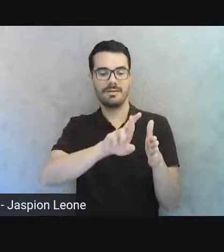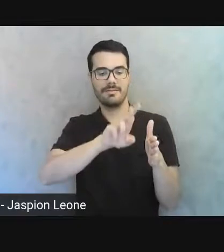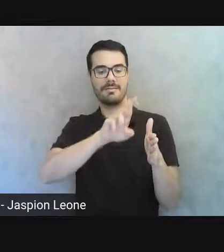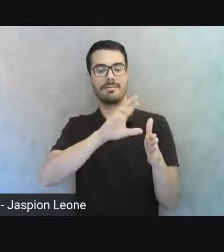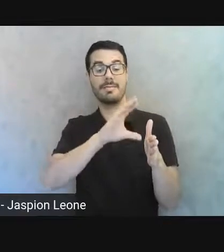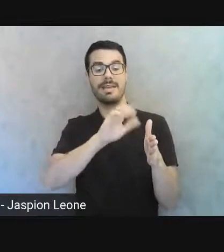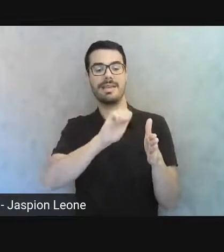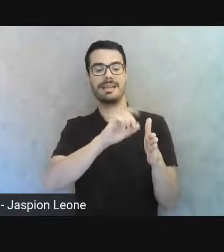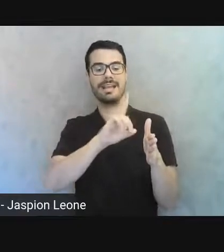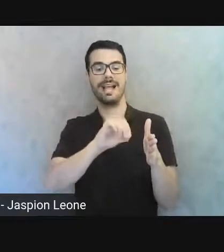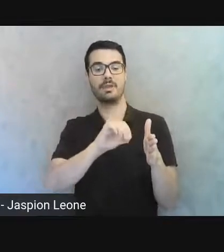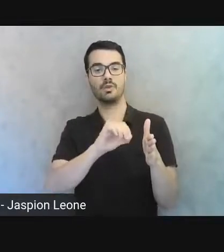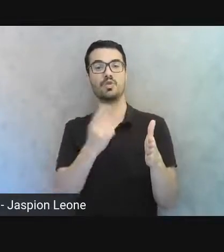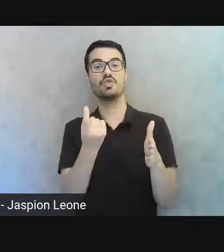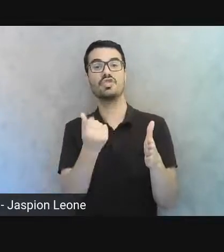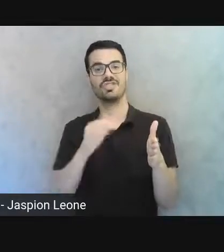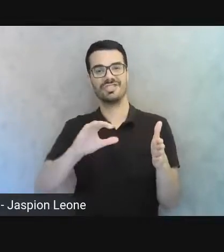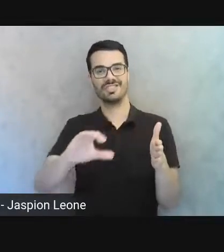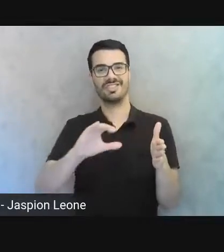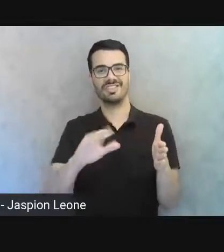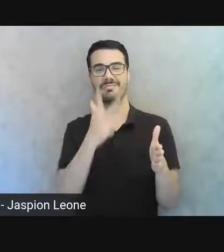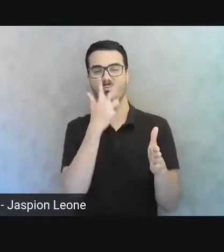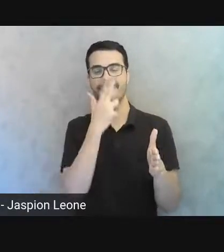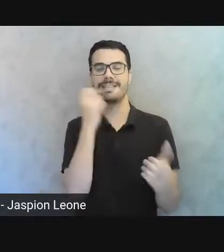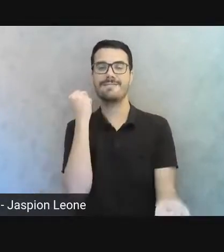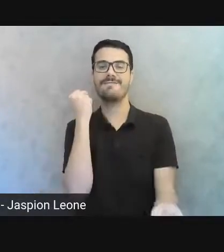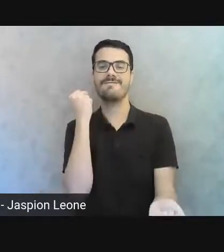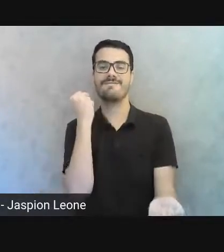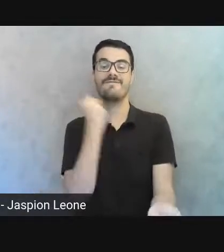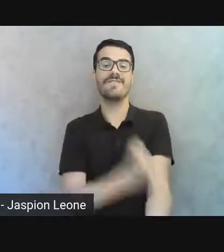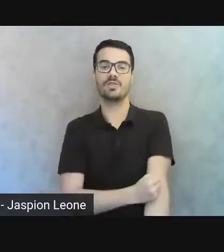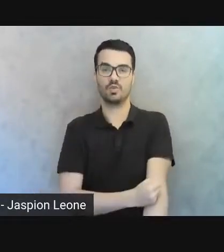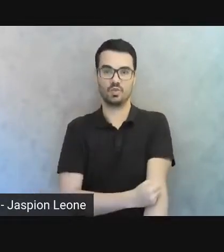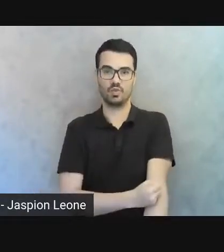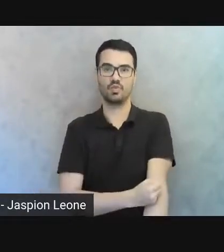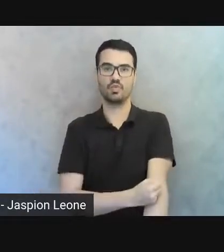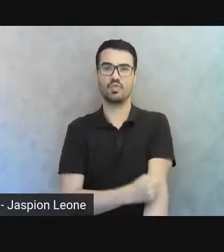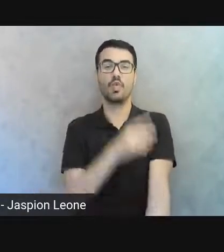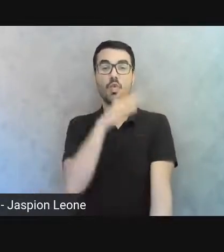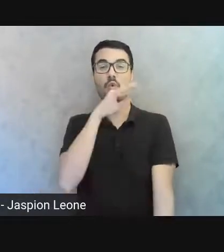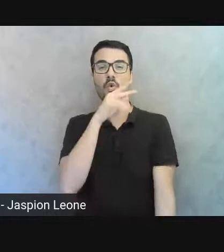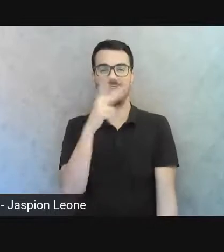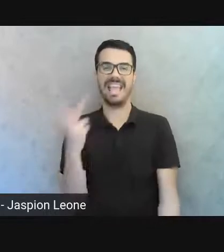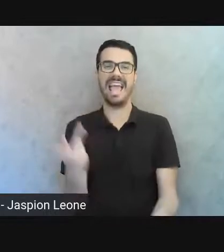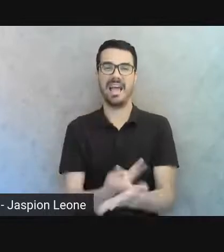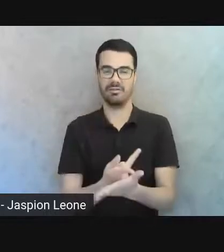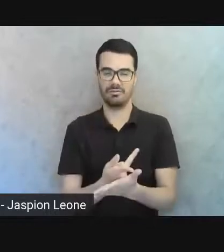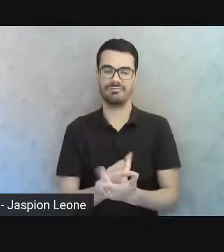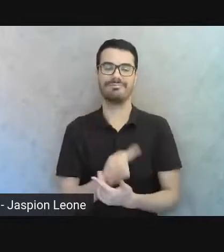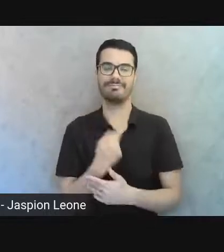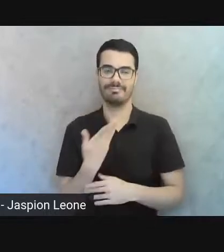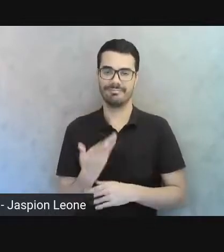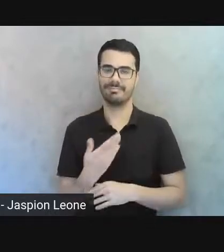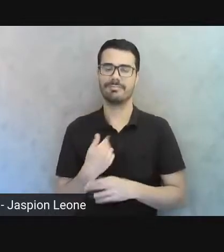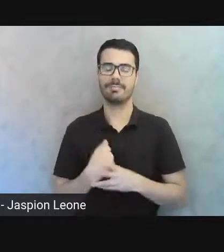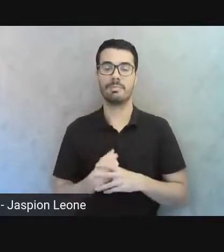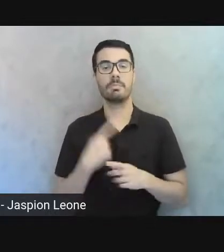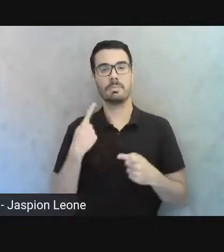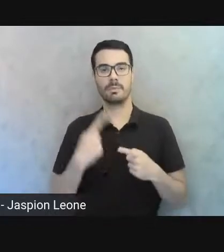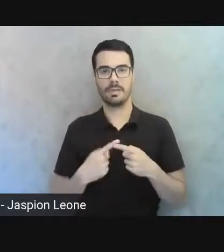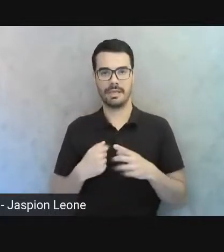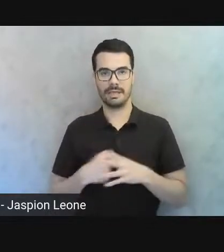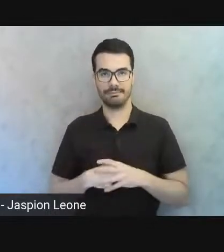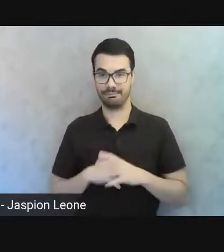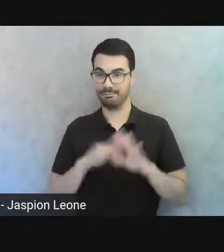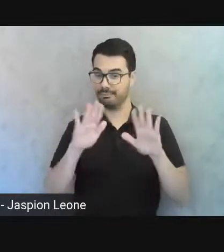viciado, né, e que tem a ver com essa decisão infeliz. Né. A gente produziu é